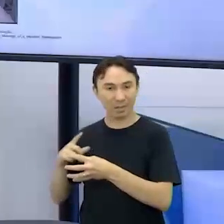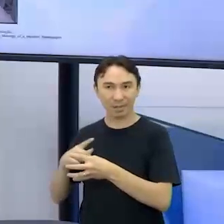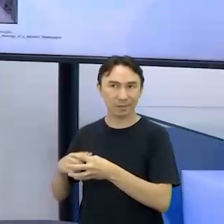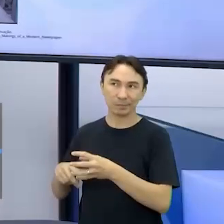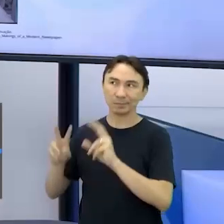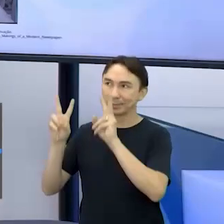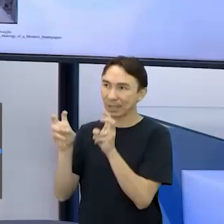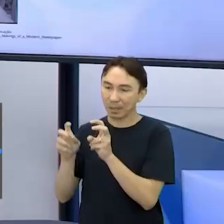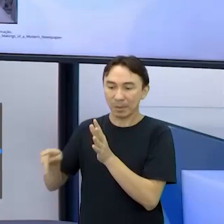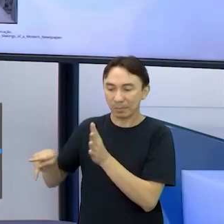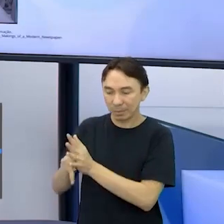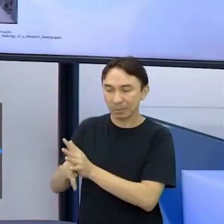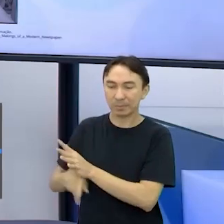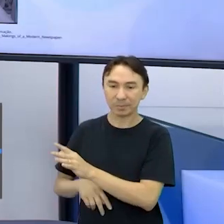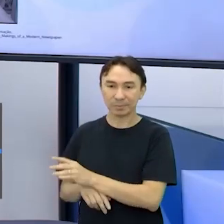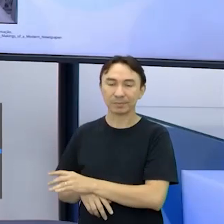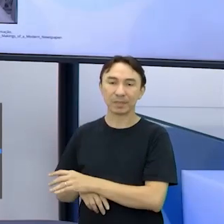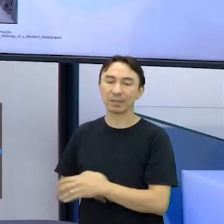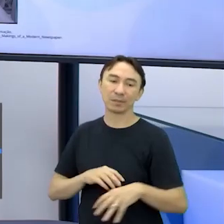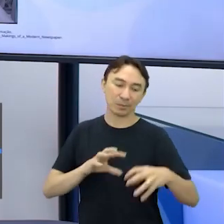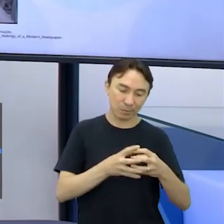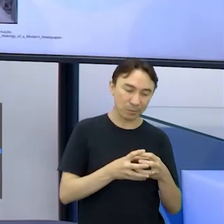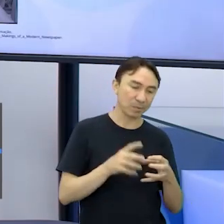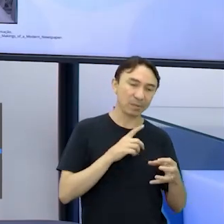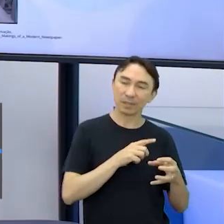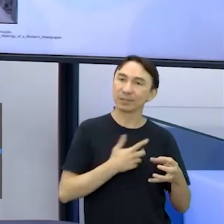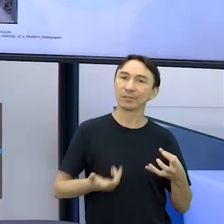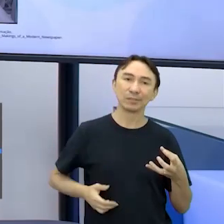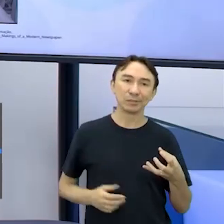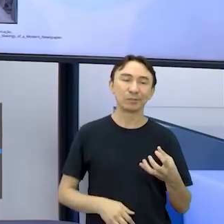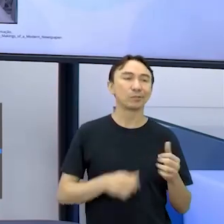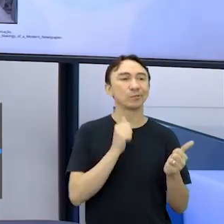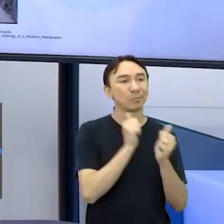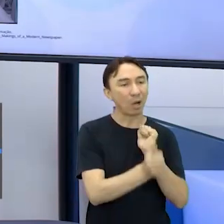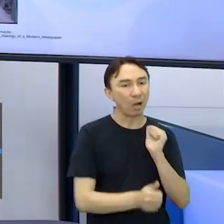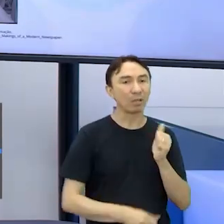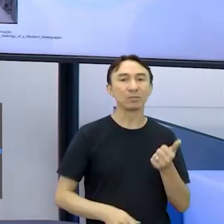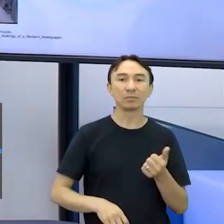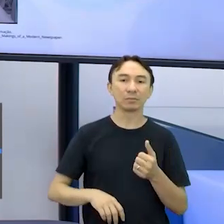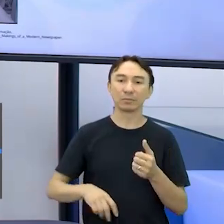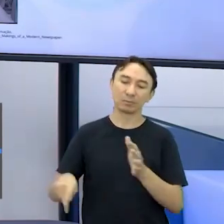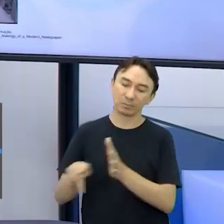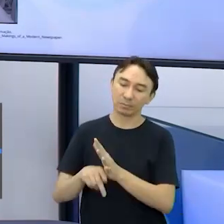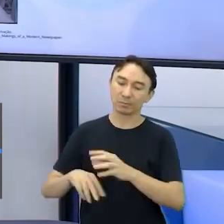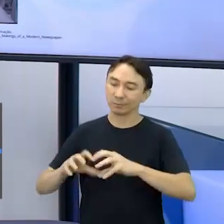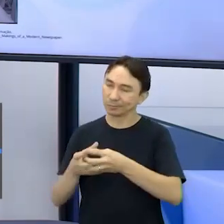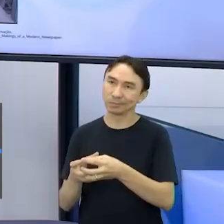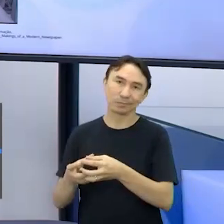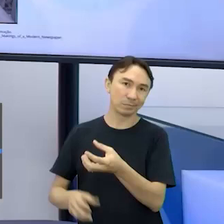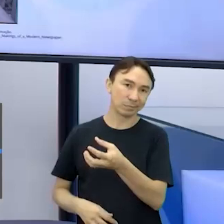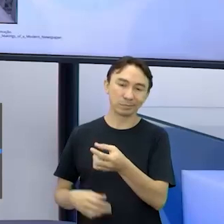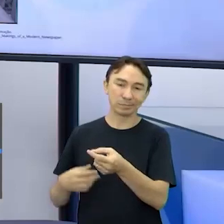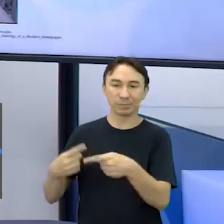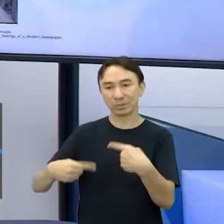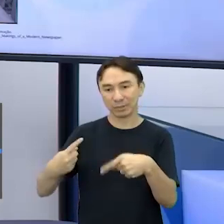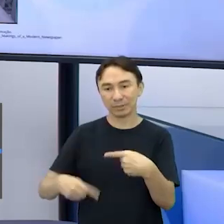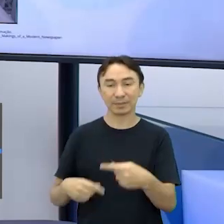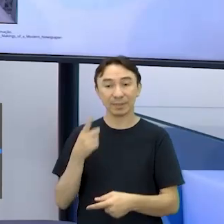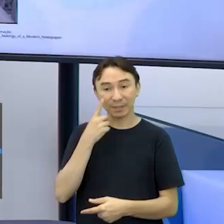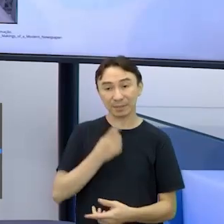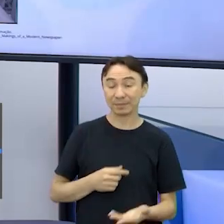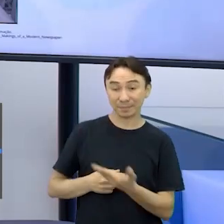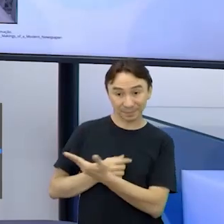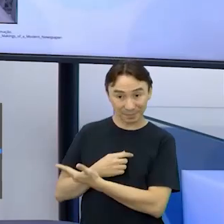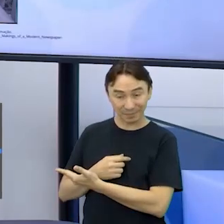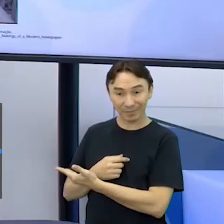esporte, editoria de política internacional, política cotidiana do mundo. Ou seja, o legal dessa imagem é o